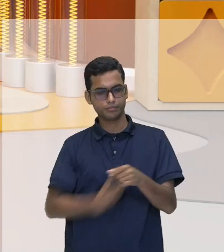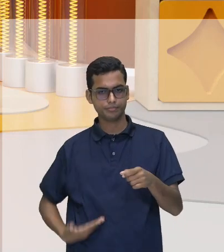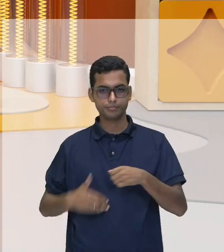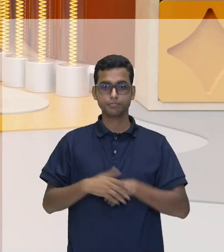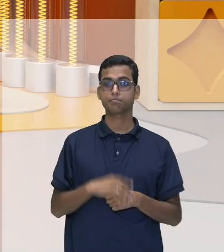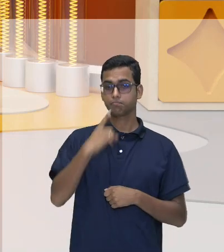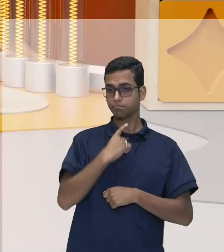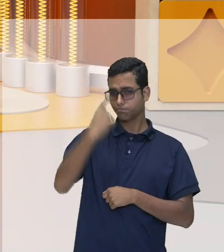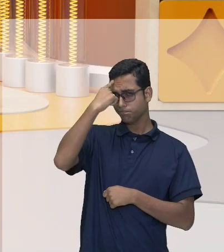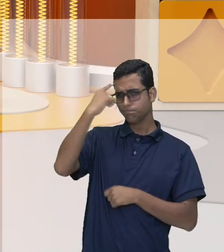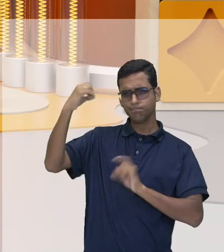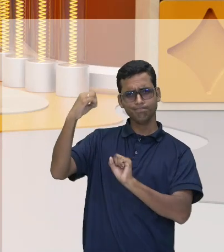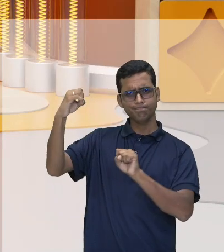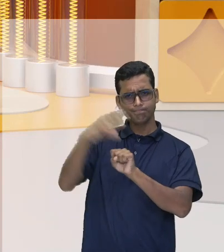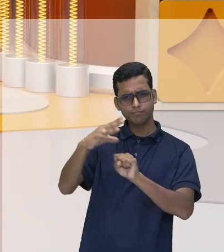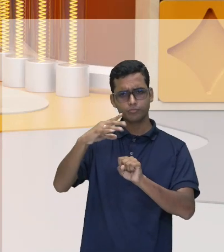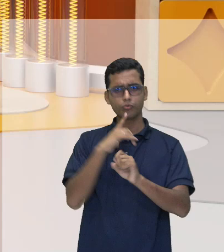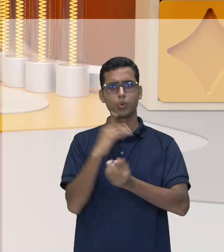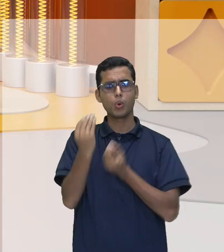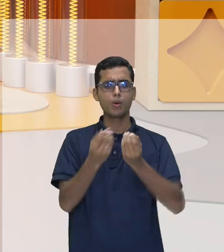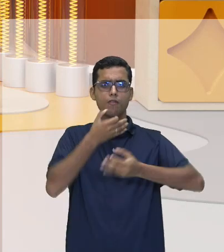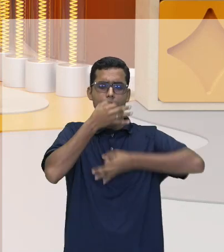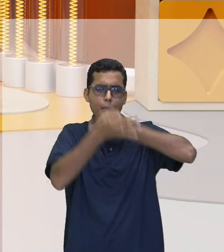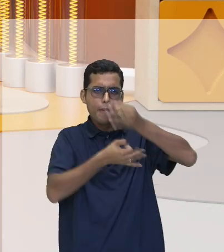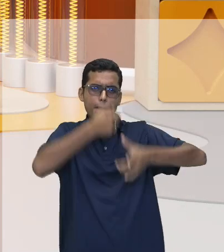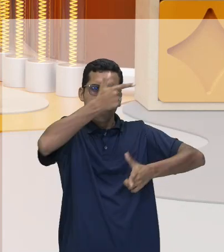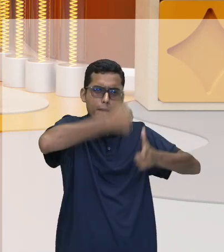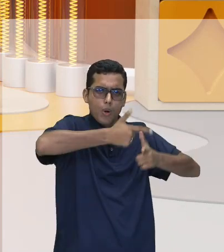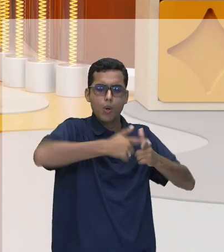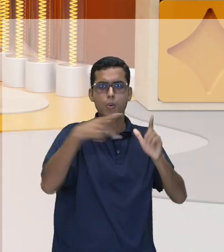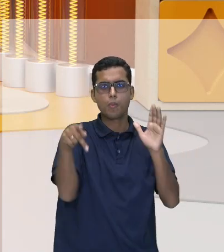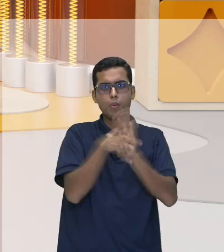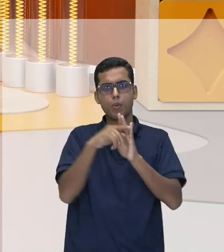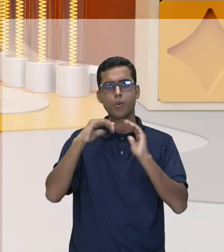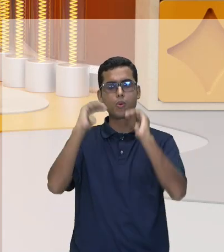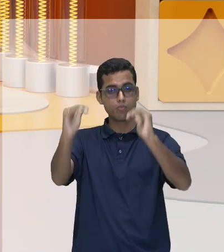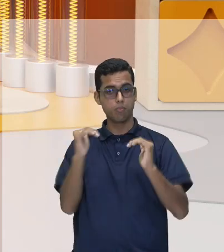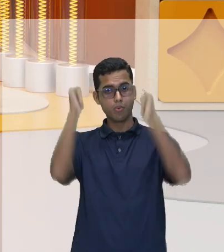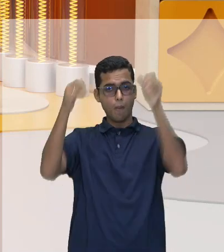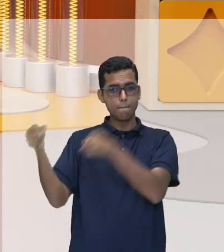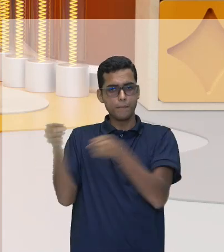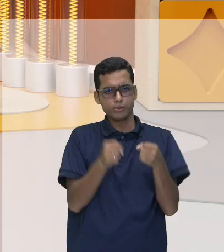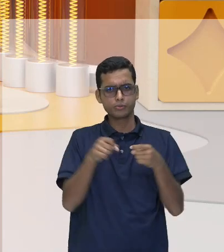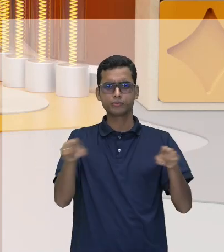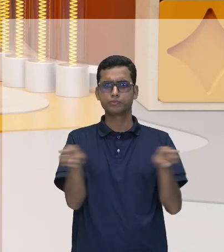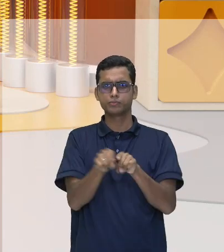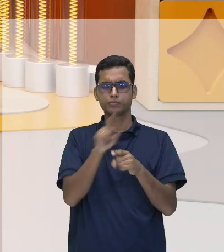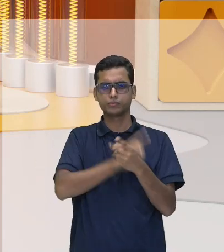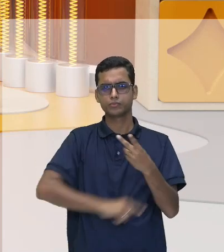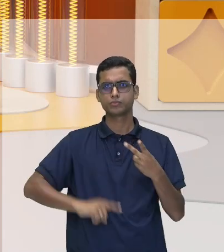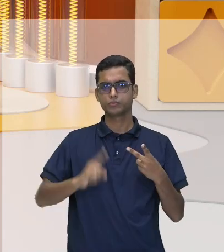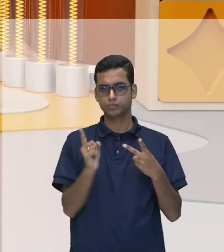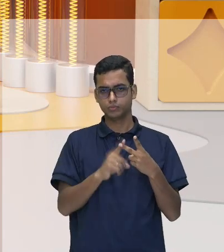no comecinho ali do século XVI. Ela foi liderada por Martinho Lutero, que desafiou a